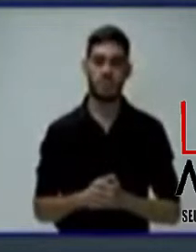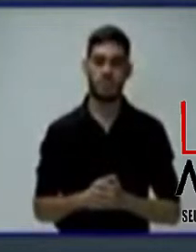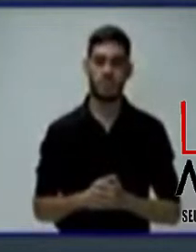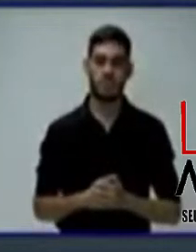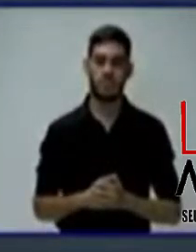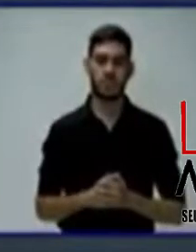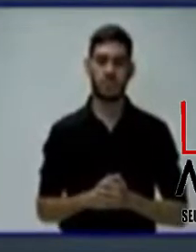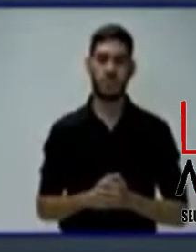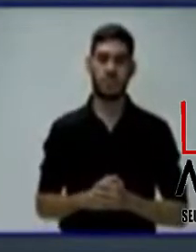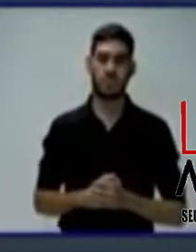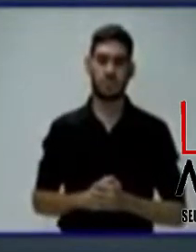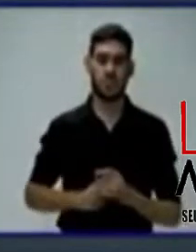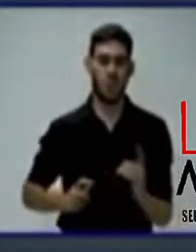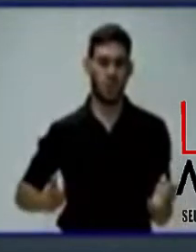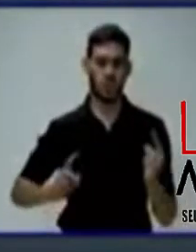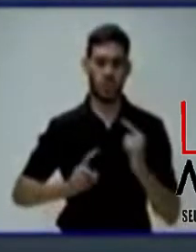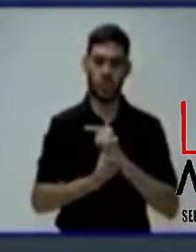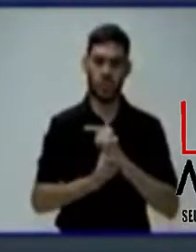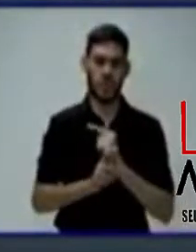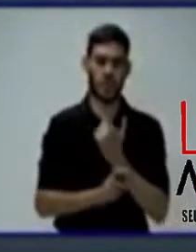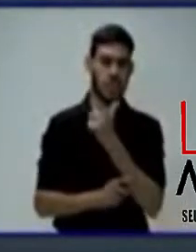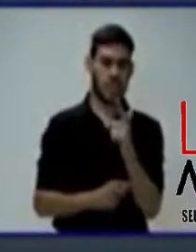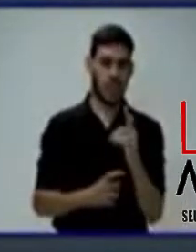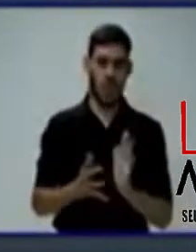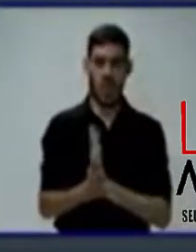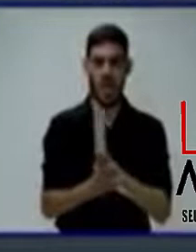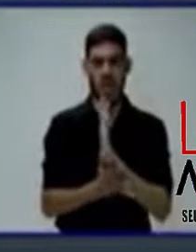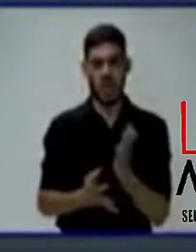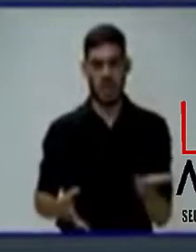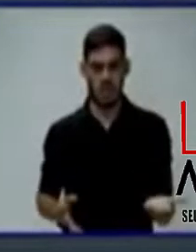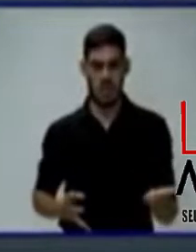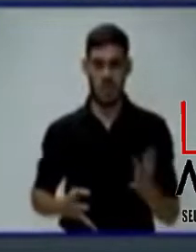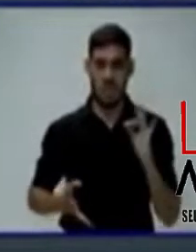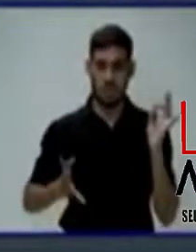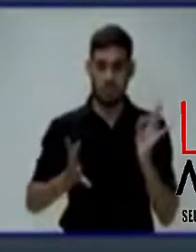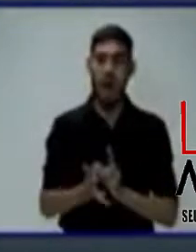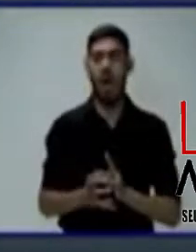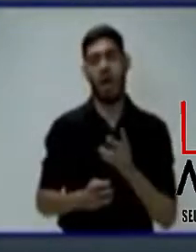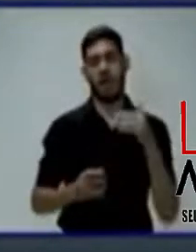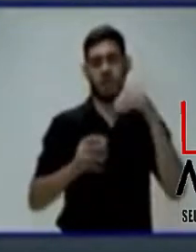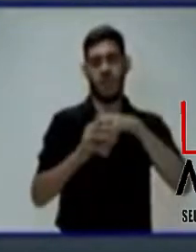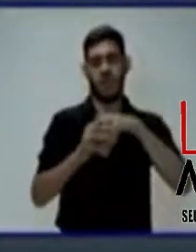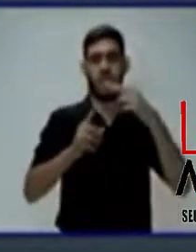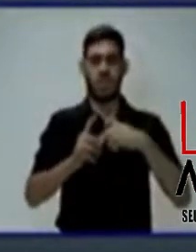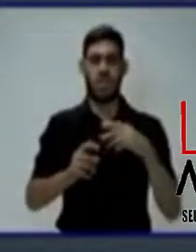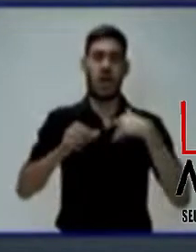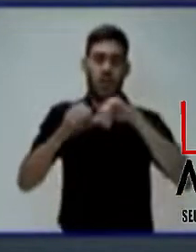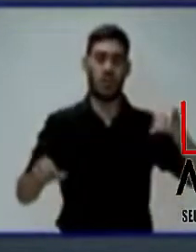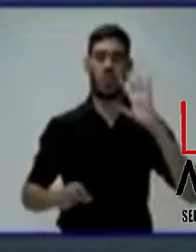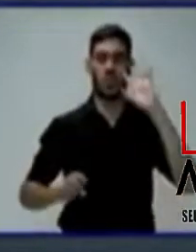como não há em rigor divergência no caso concreto ao voto do relator, eu proclamo o